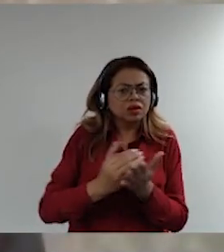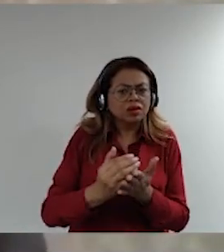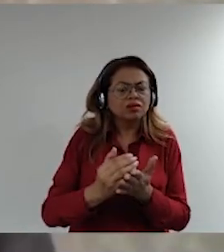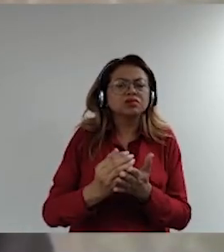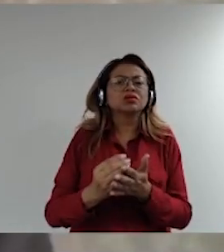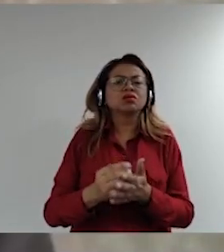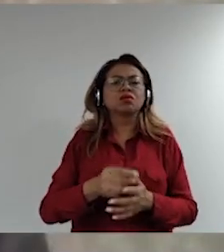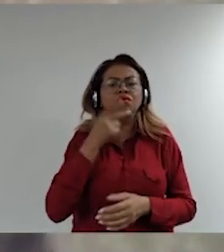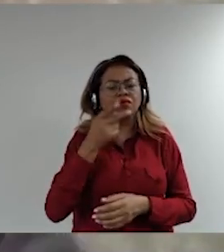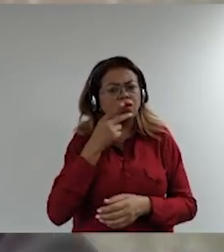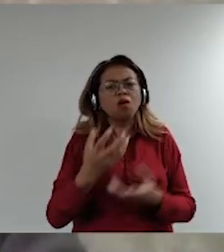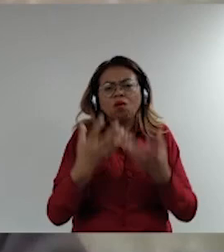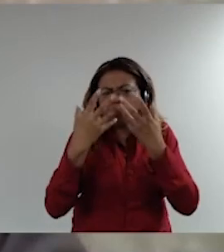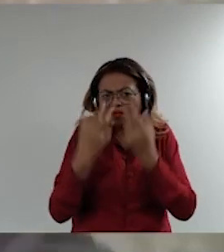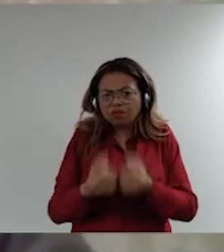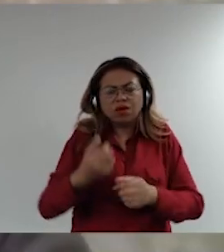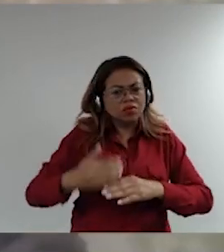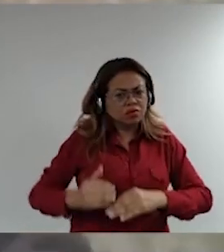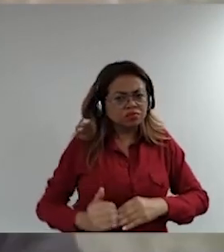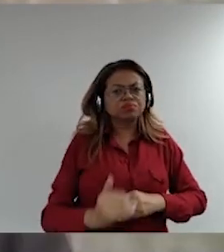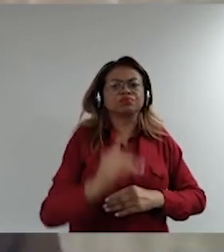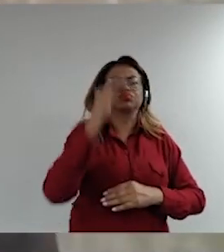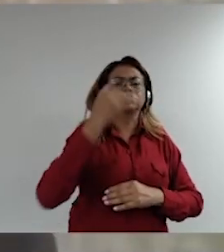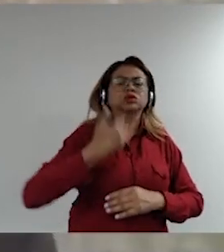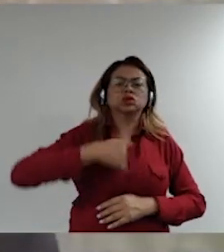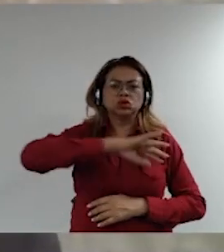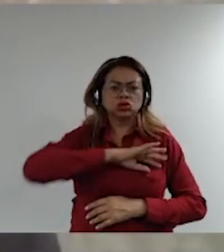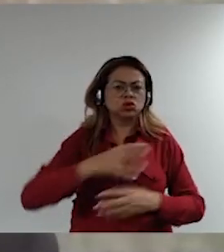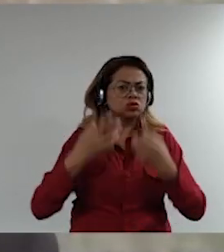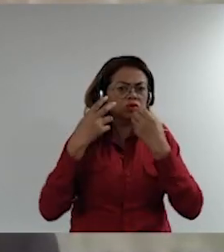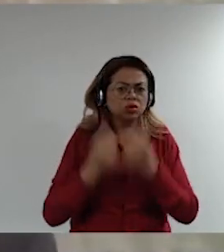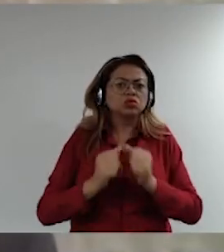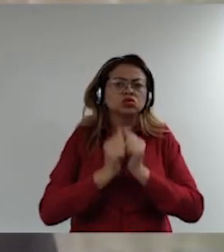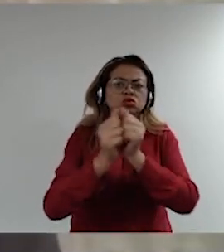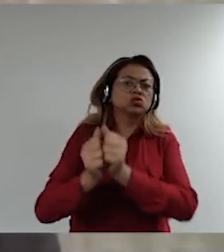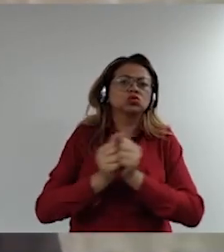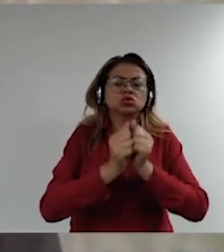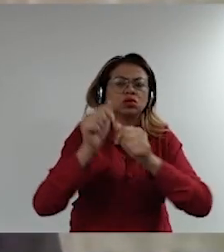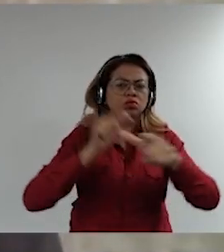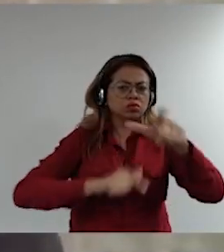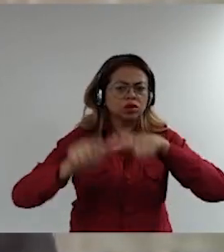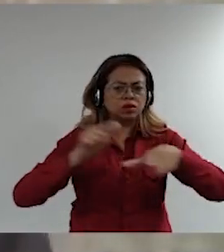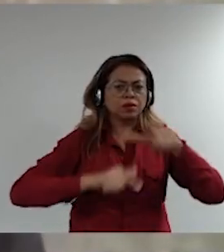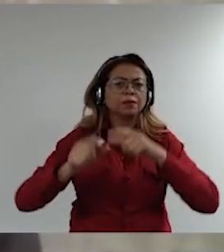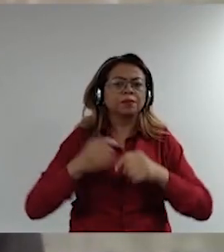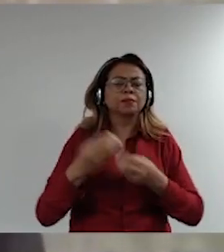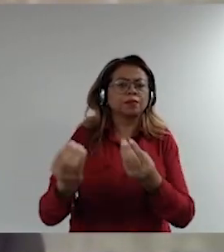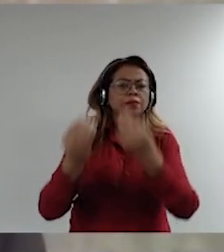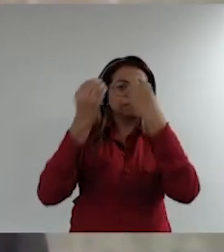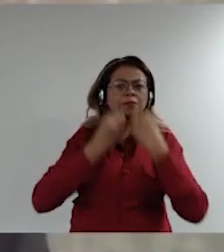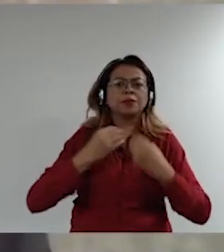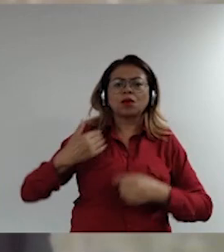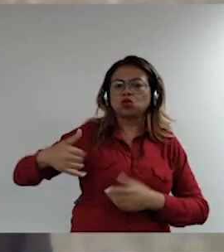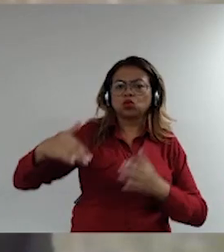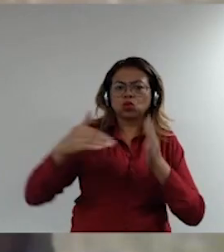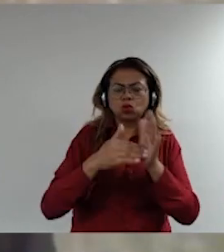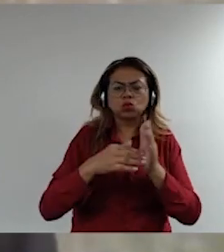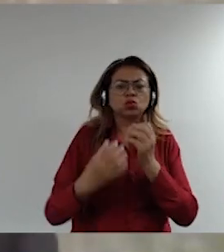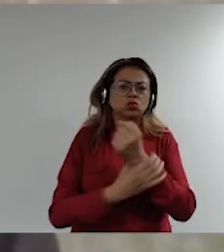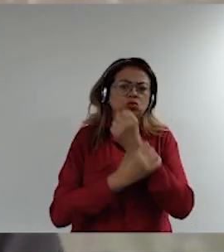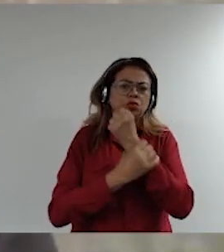e disse: vão a campo e nós estaremos junto com vocês, vão trabalhar, e nos deu todo o suporte,